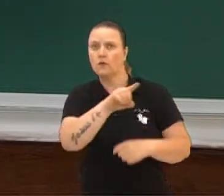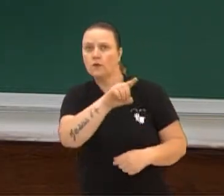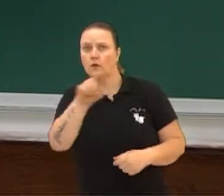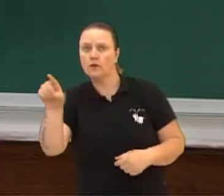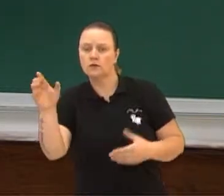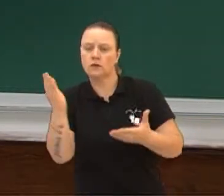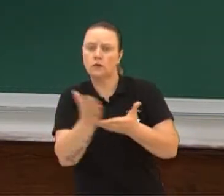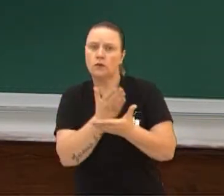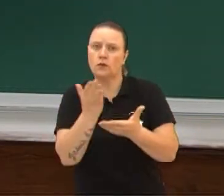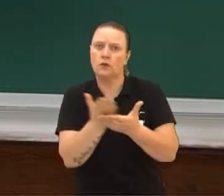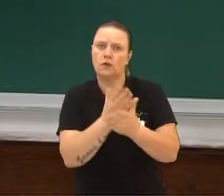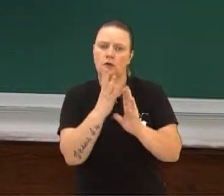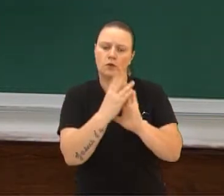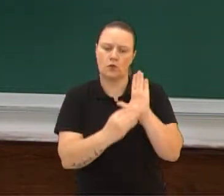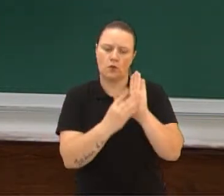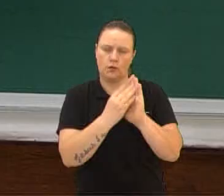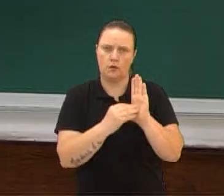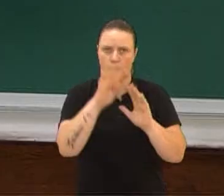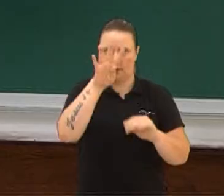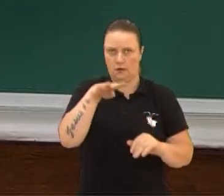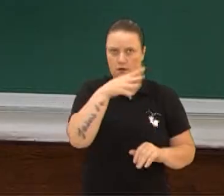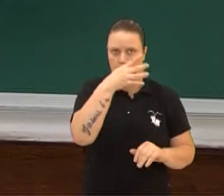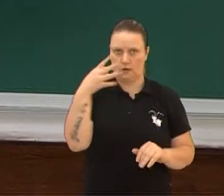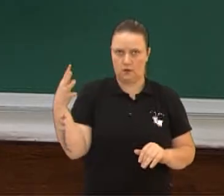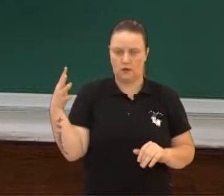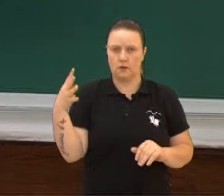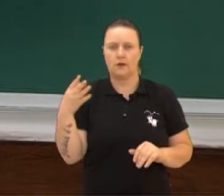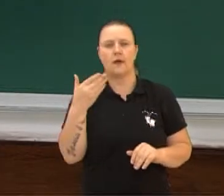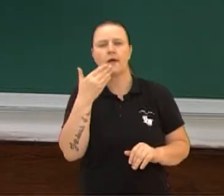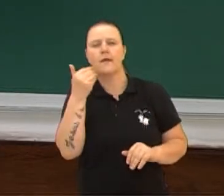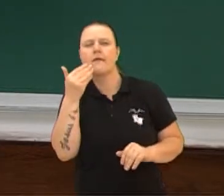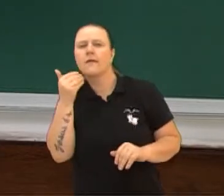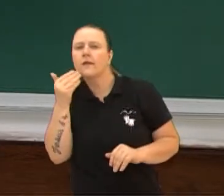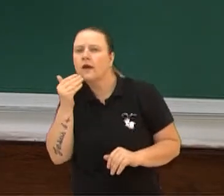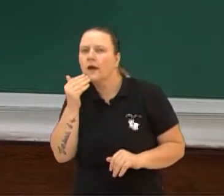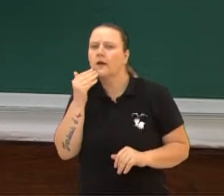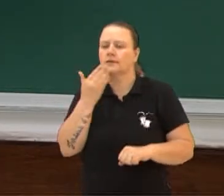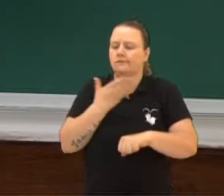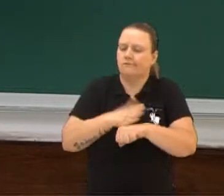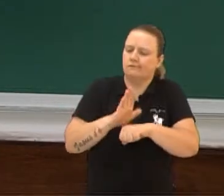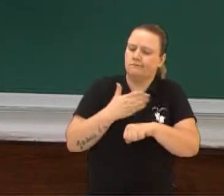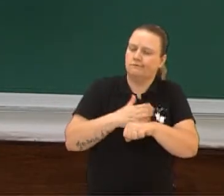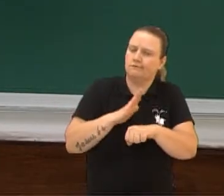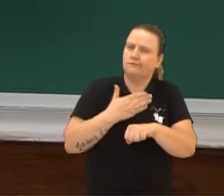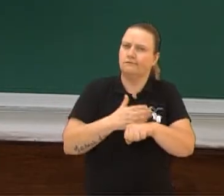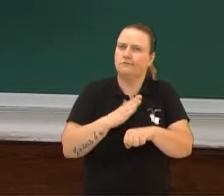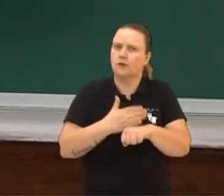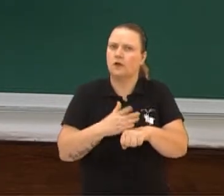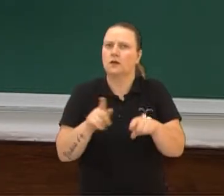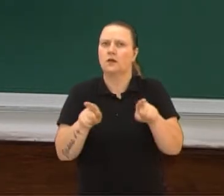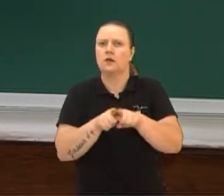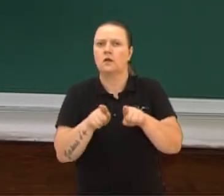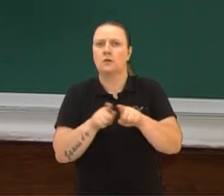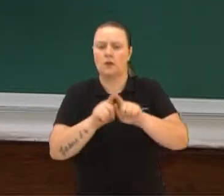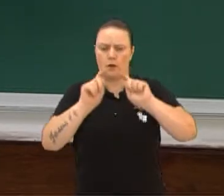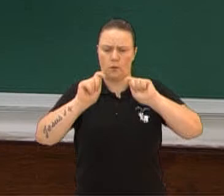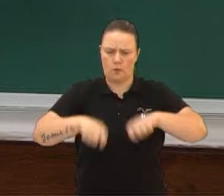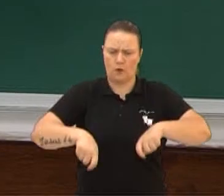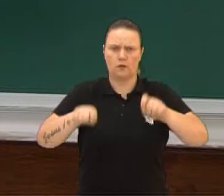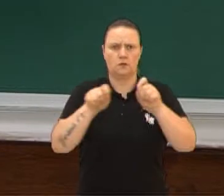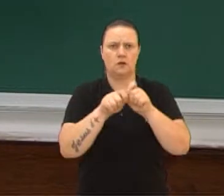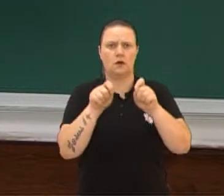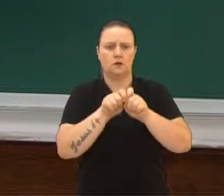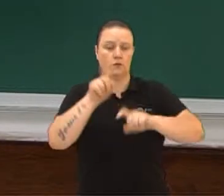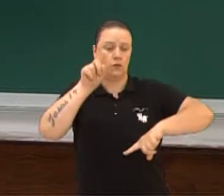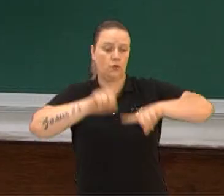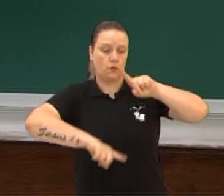no seu caderno essa tabelinha e daí fica como sugestão aí de curiosidade para você trabalhar com